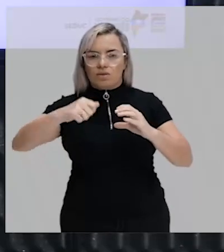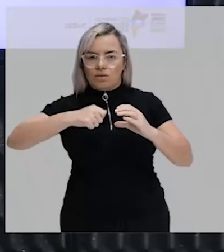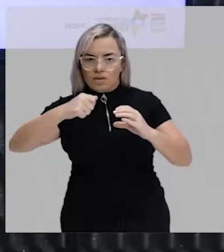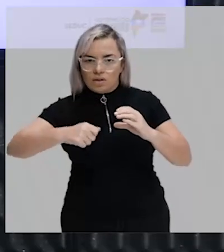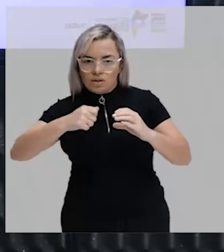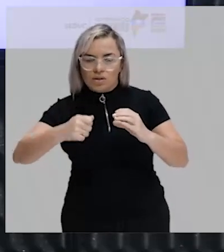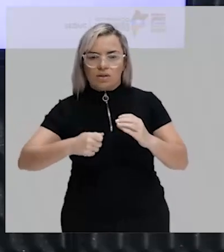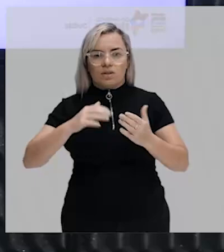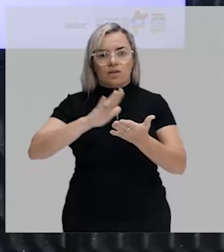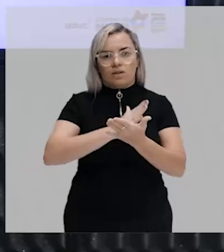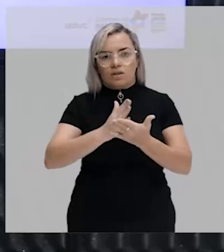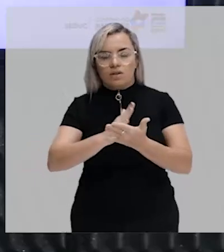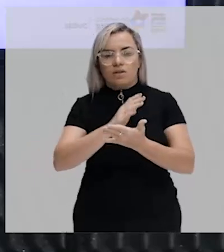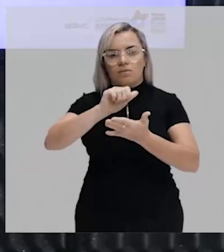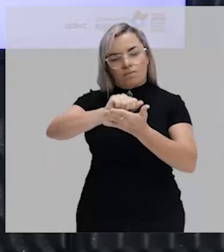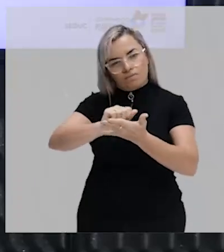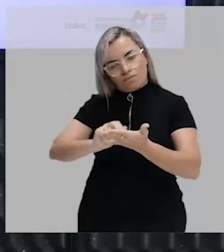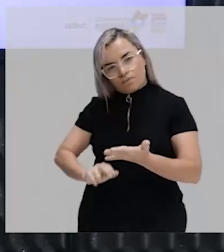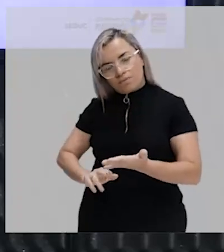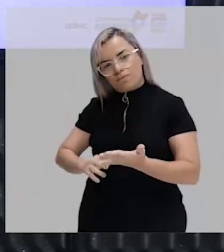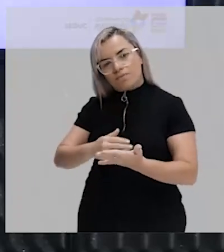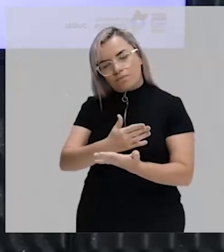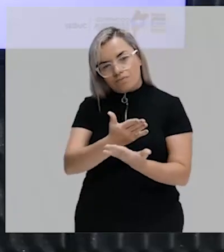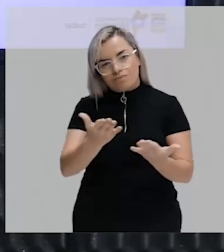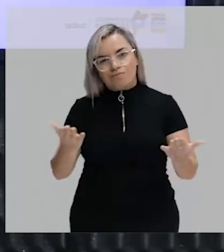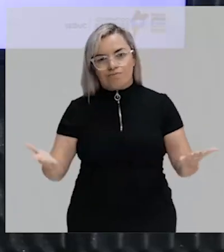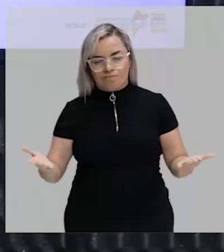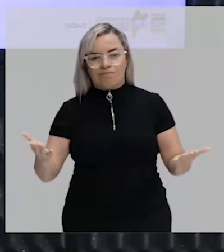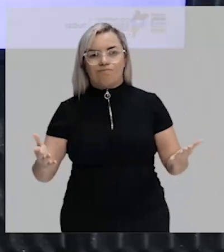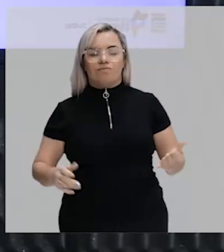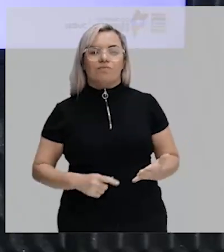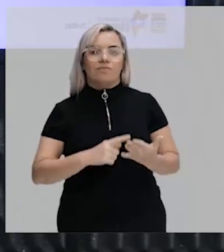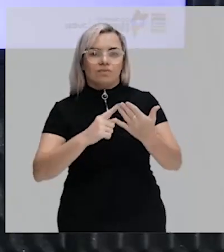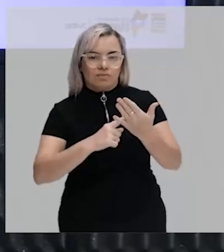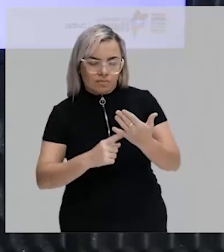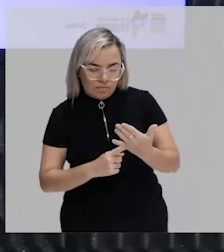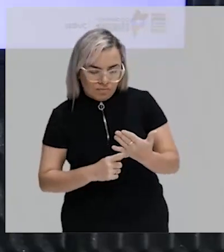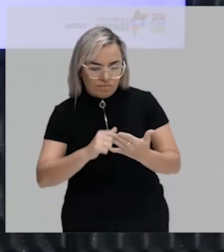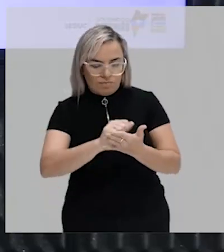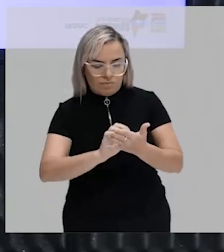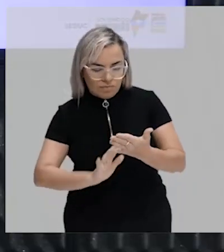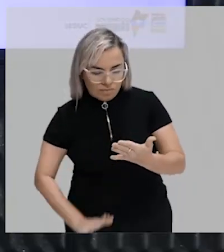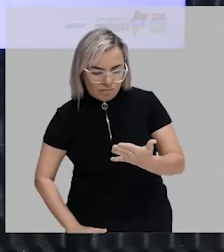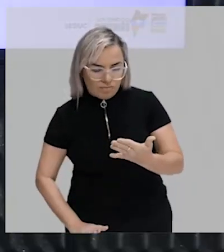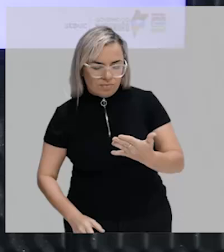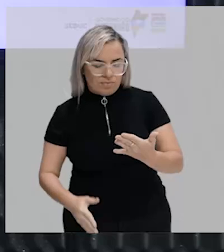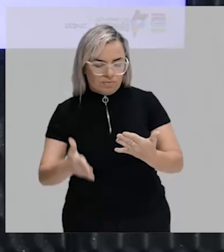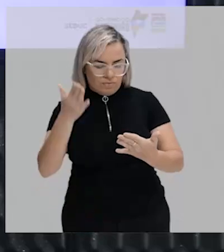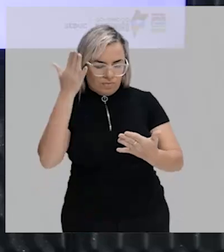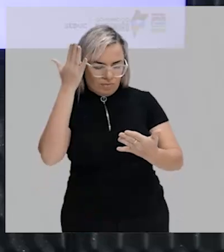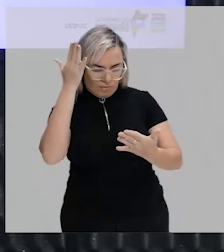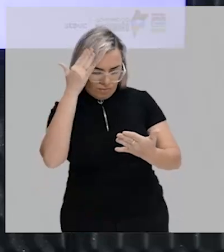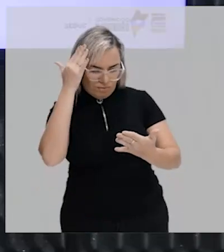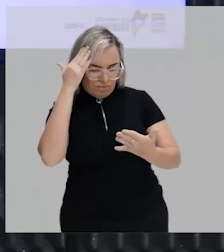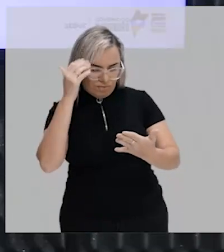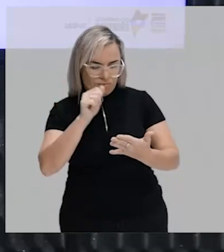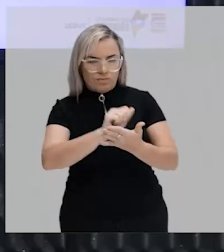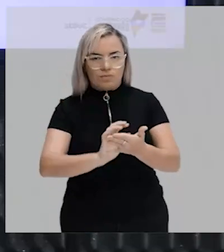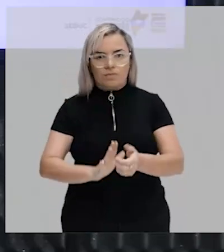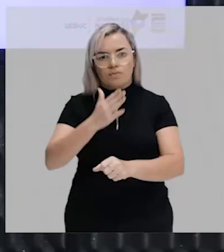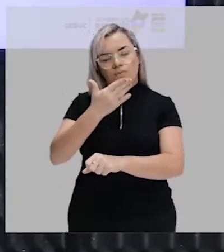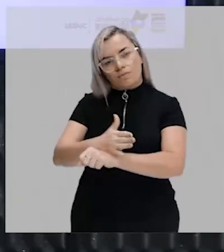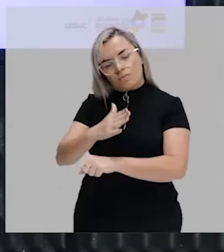algumas atividades para vocês, né? Apostilas, exercícios, para que vocês testem o conhecimento de vocês.